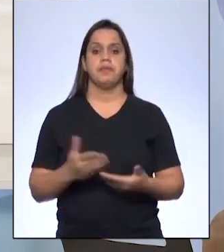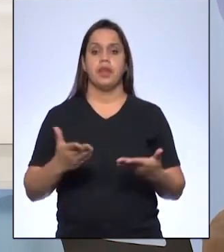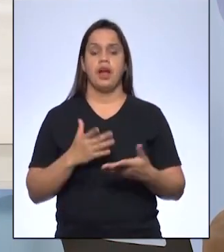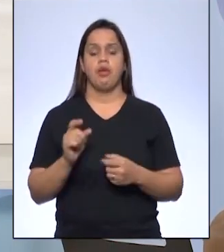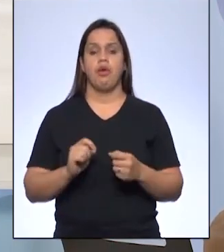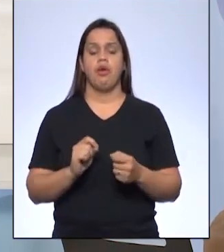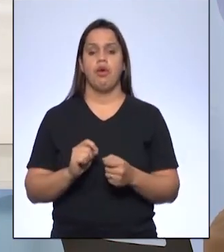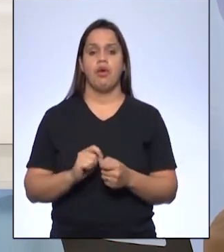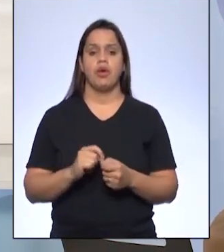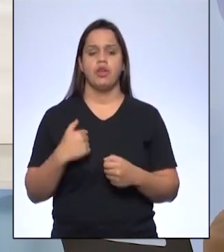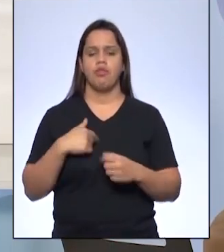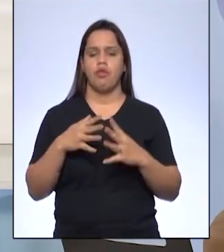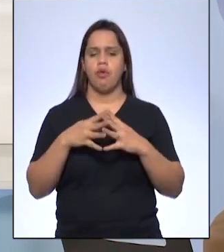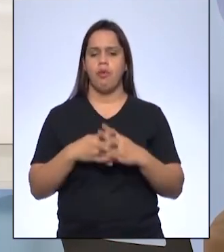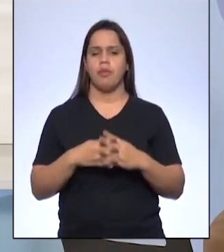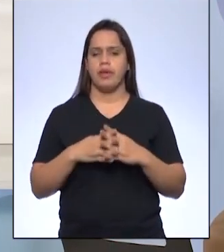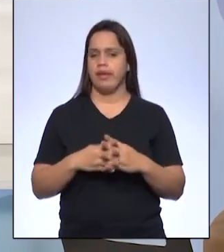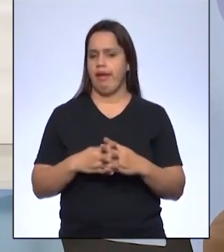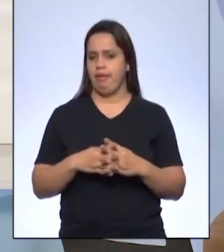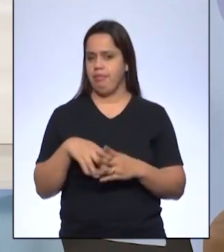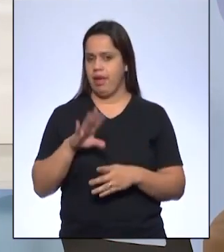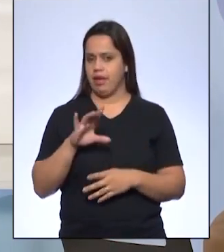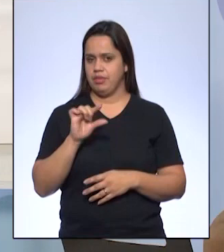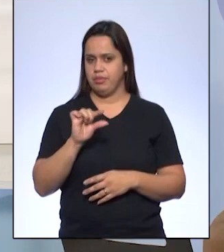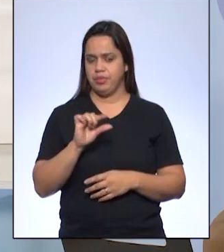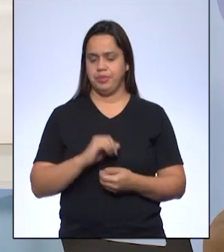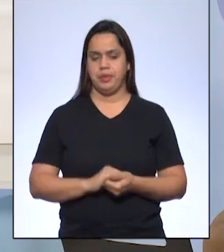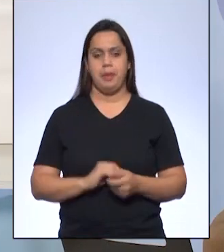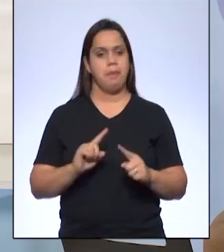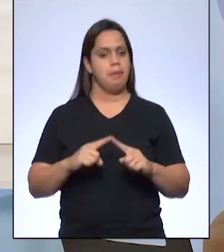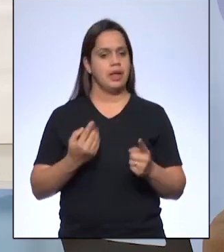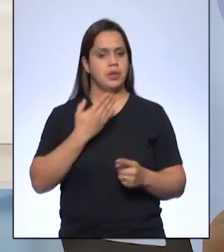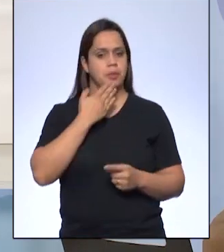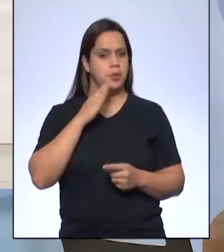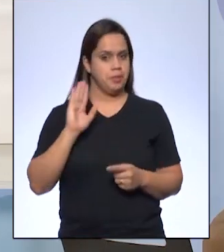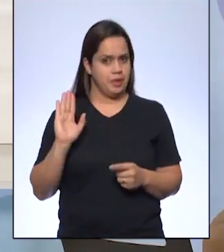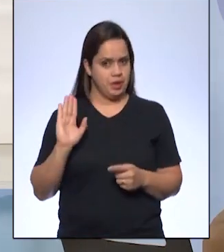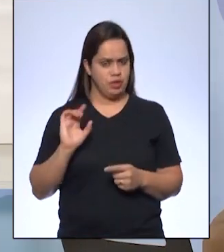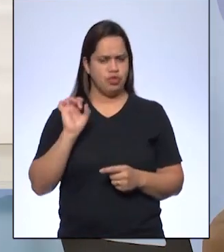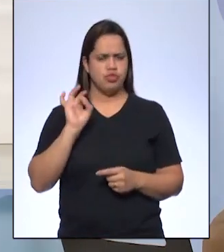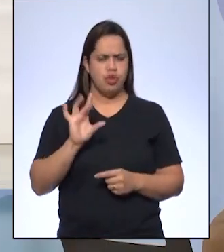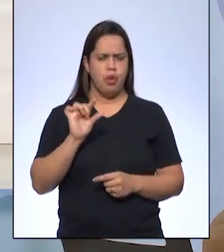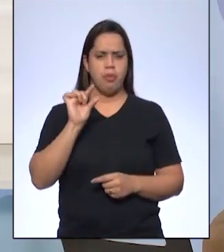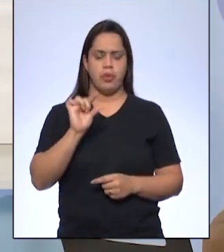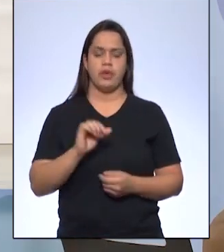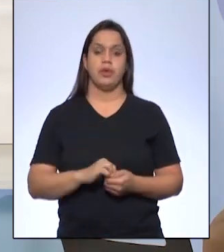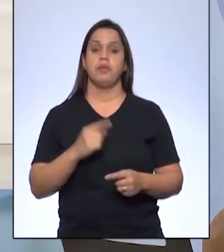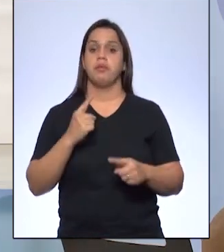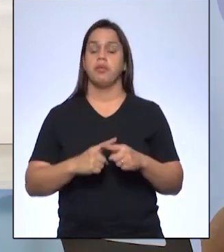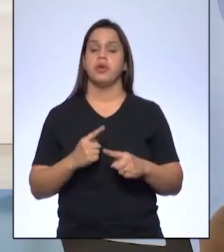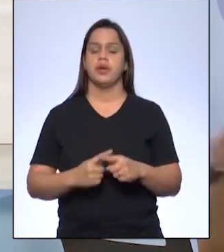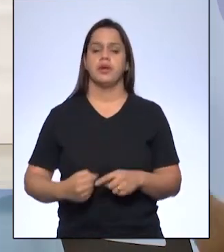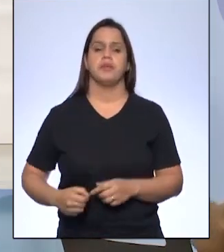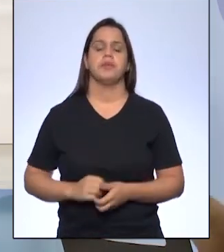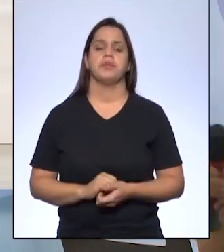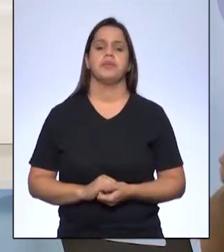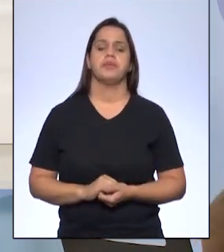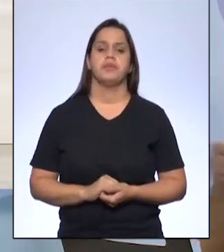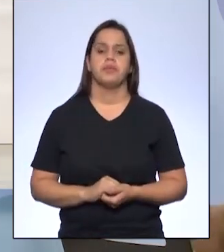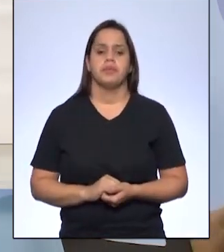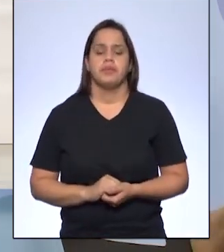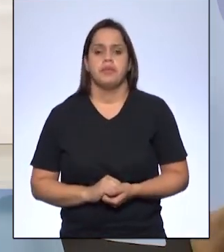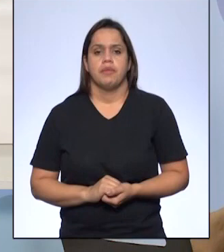Agora, eu vou complicar um pouquinho para vocês, mas eu prometo que é só um pouquinho. Por quê? Vocês podem